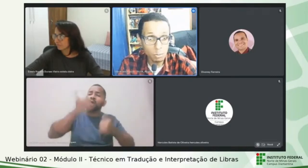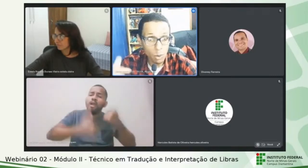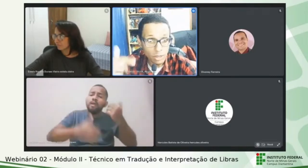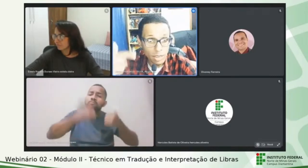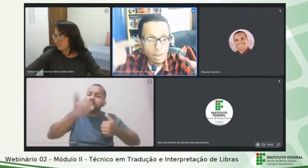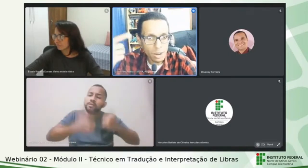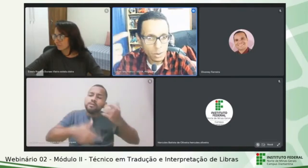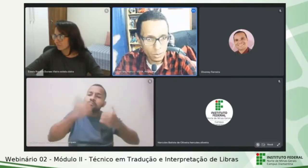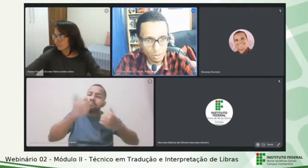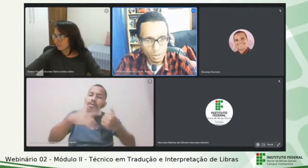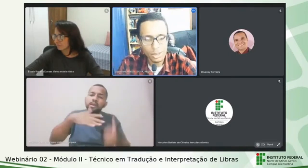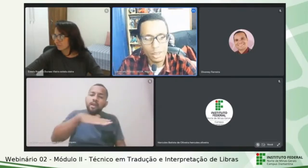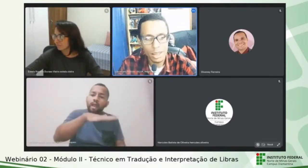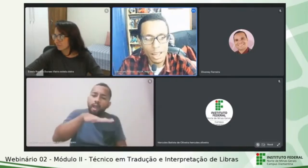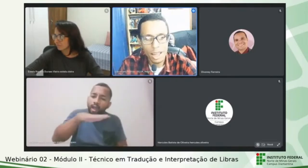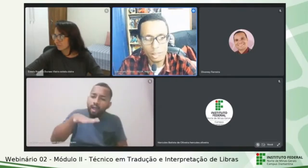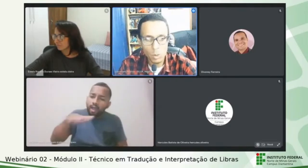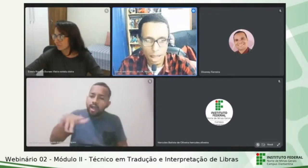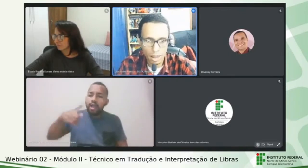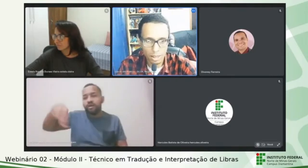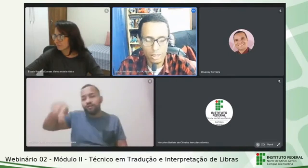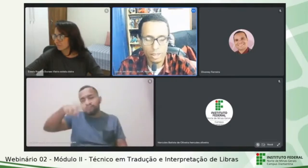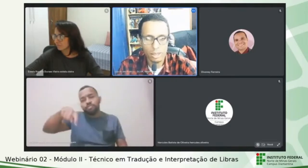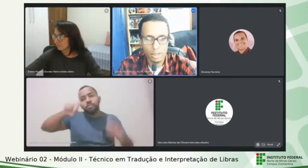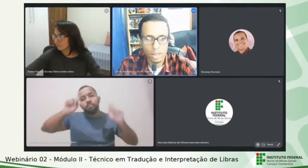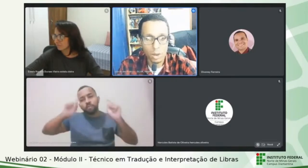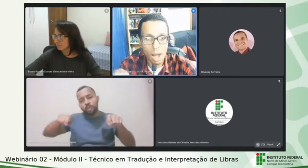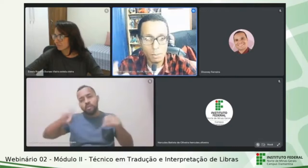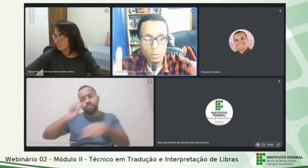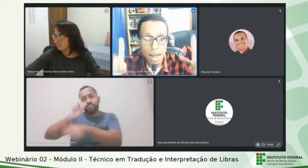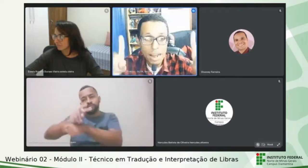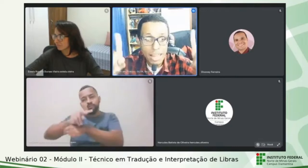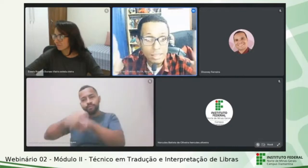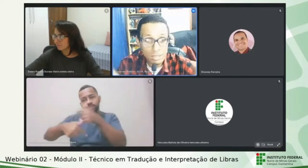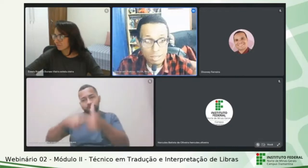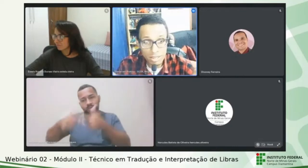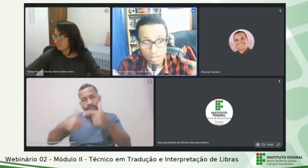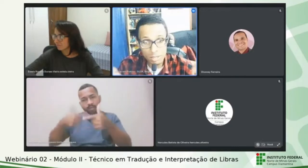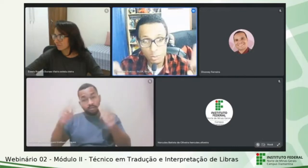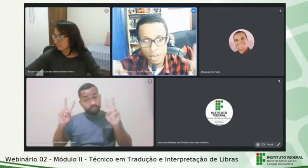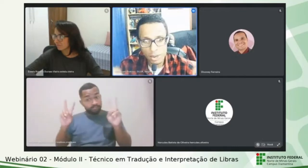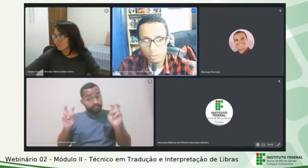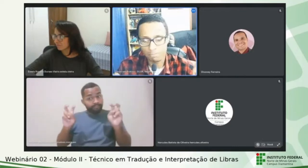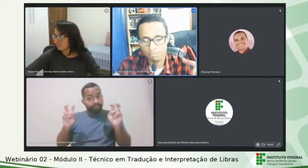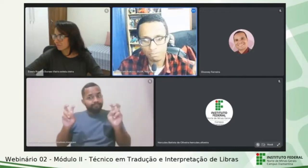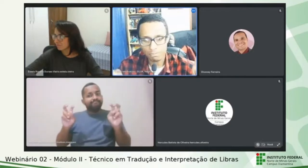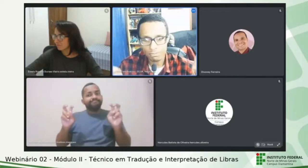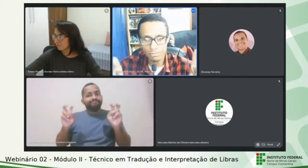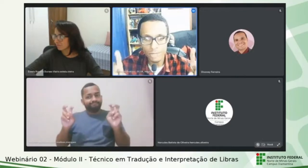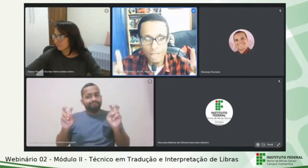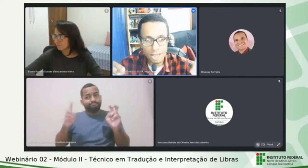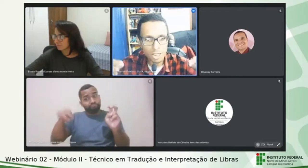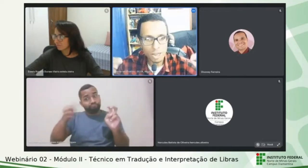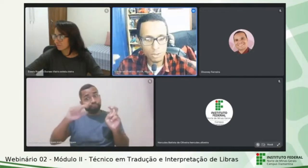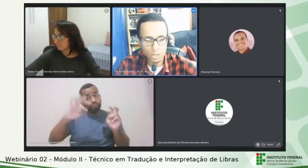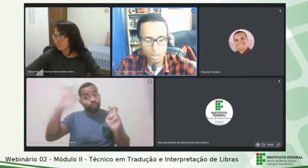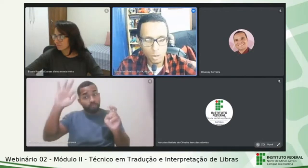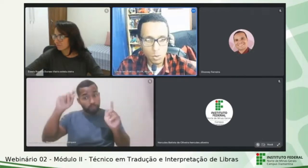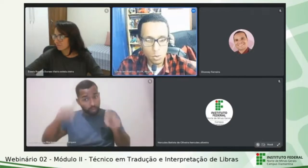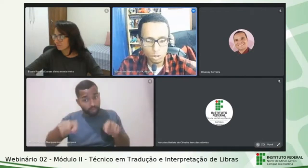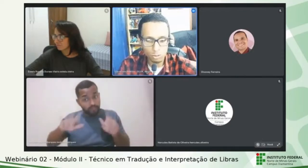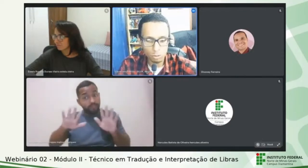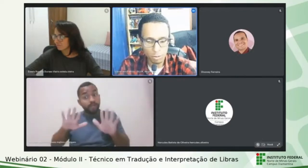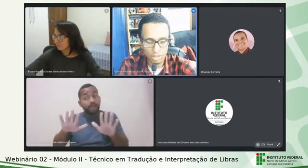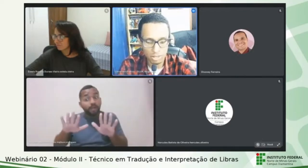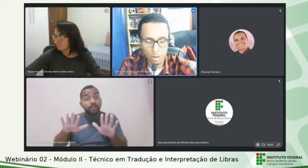vocês poderão atuar. Eu abro um parênteses nesse poderão. Desde que você tenha